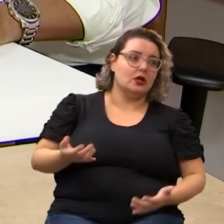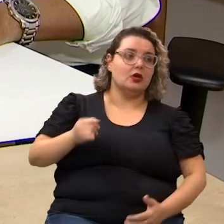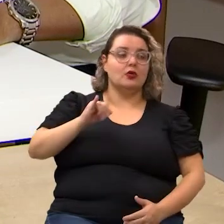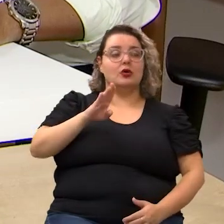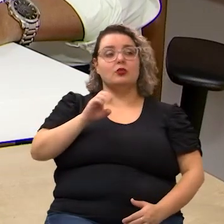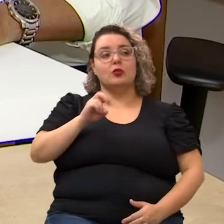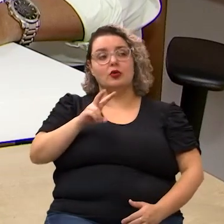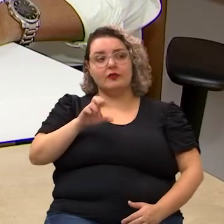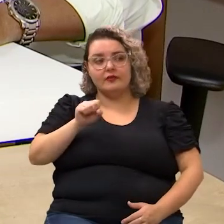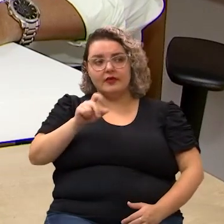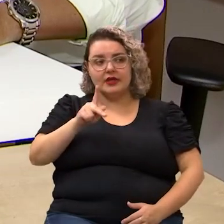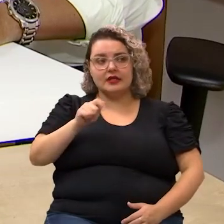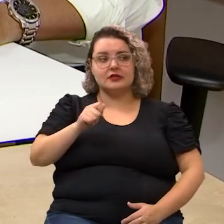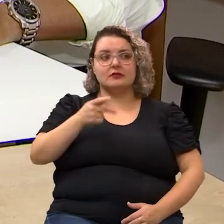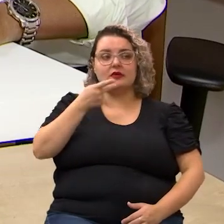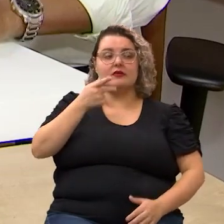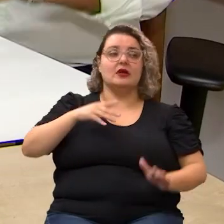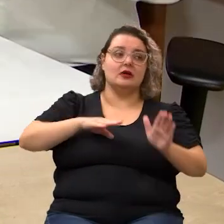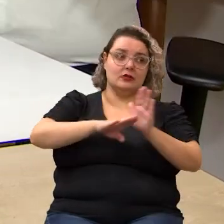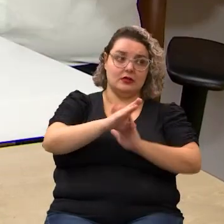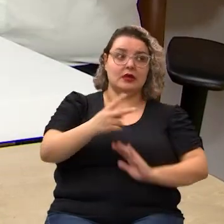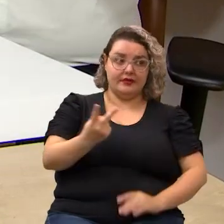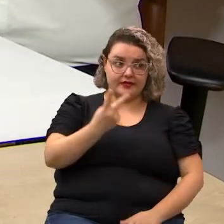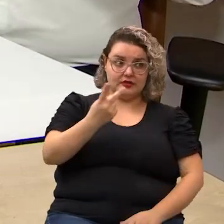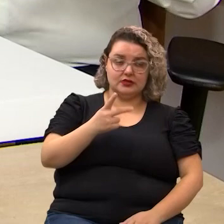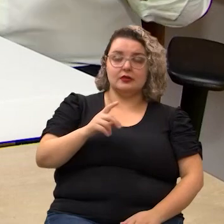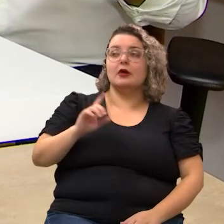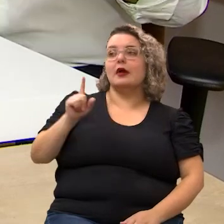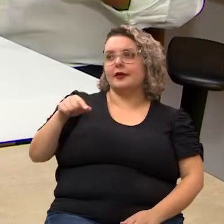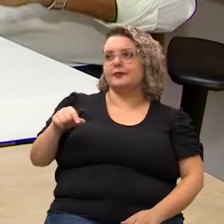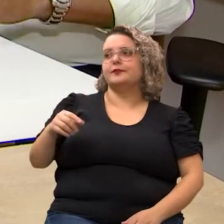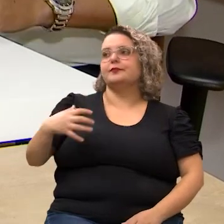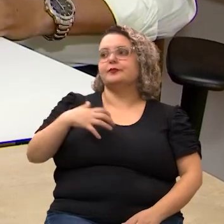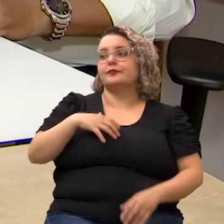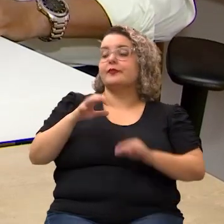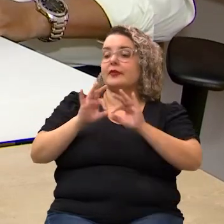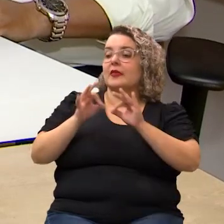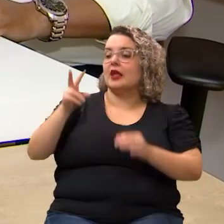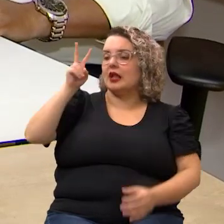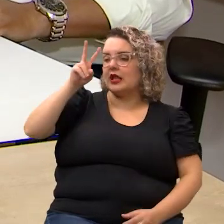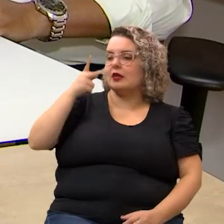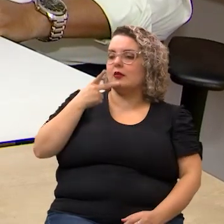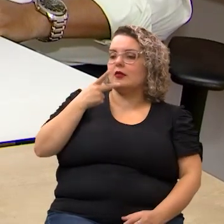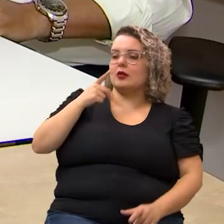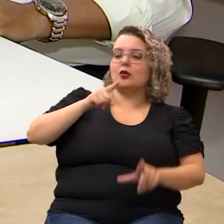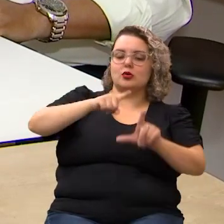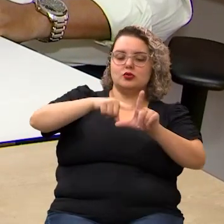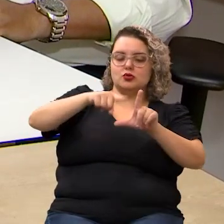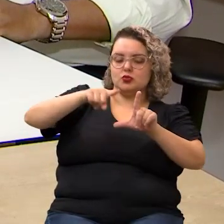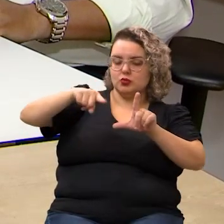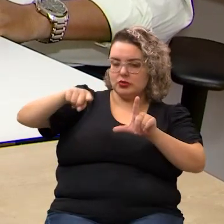estão valorizadas, é isso? Assim, de maneira bem simplista, lembra que eu falei sobre o índice que tem